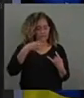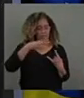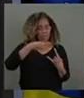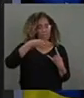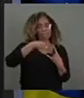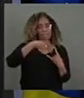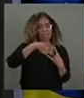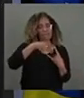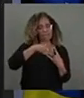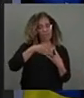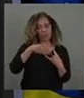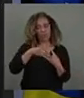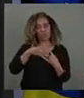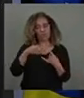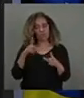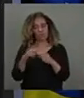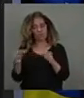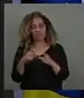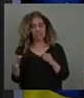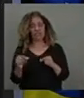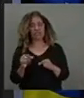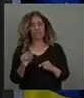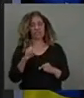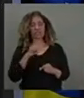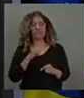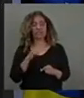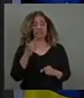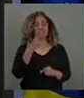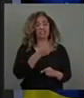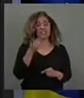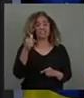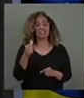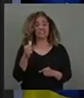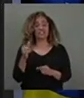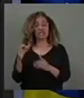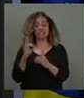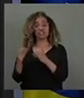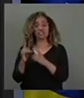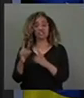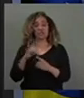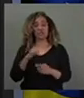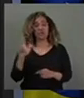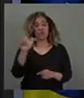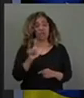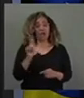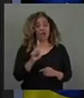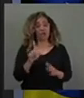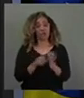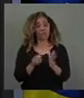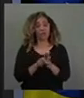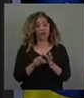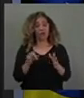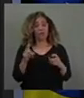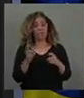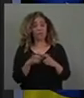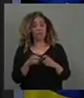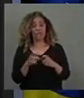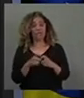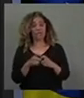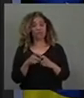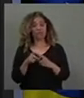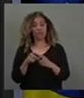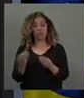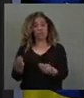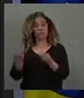O advogado, ele teve 37 atendimentos. Isso aqui é laudo médico, dado pela Secretaria de